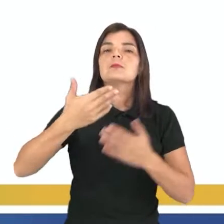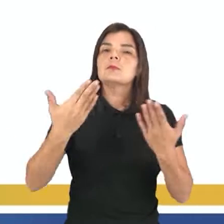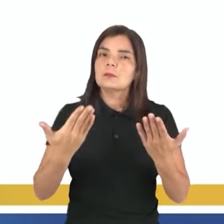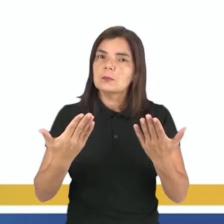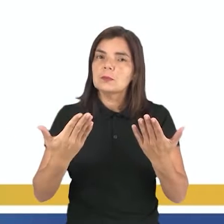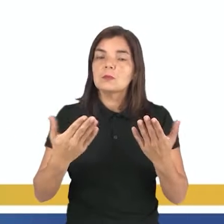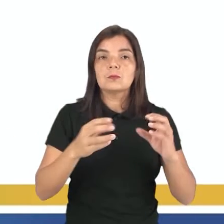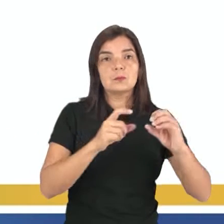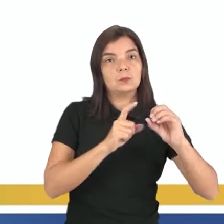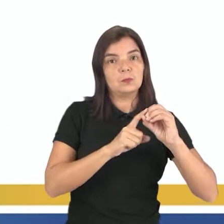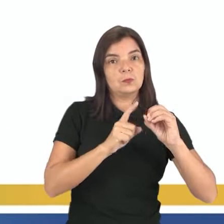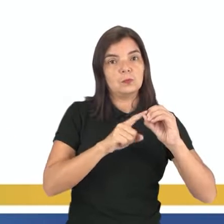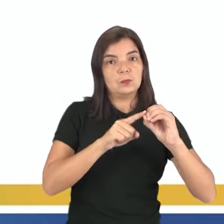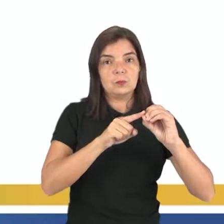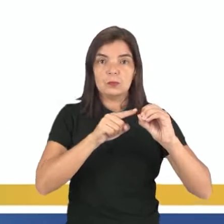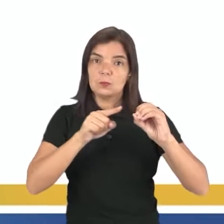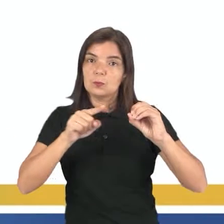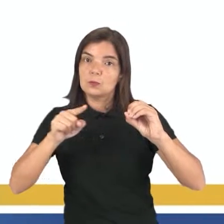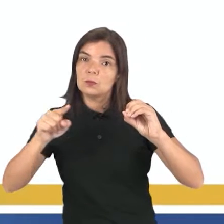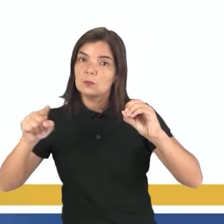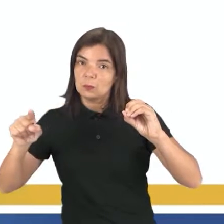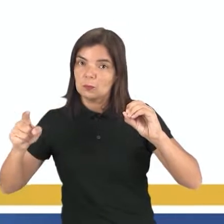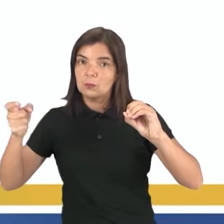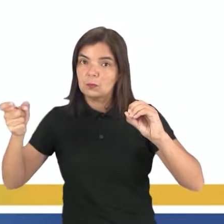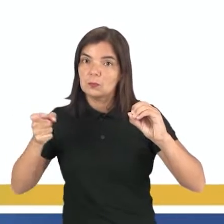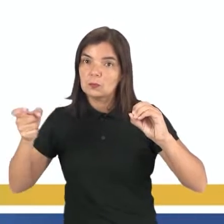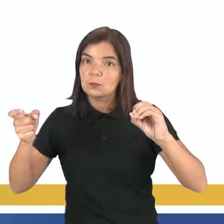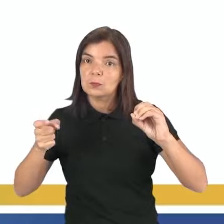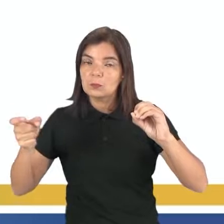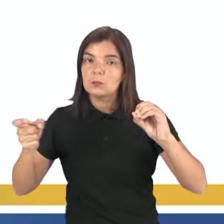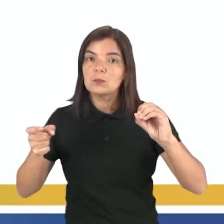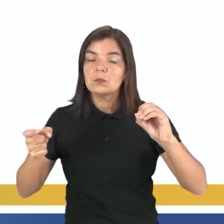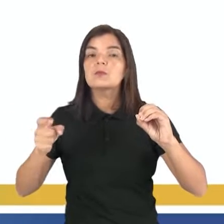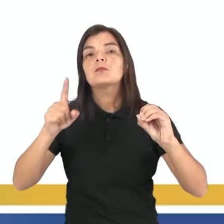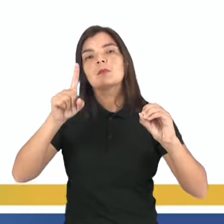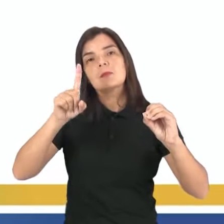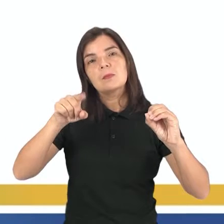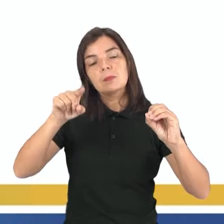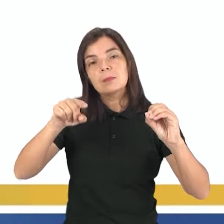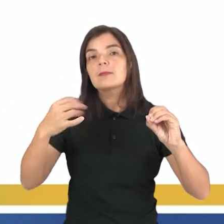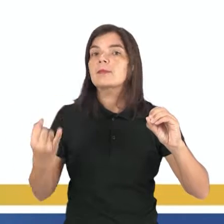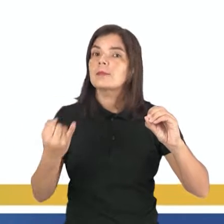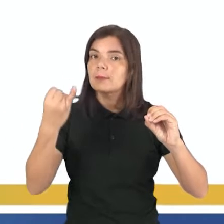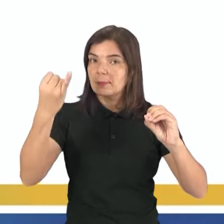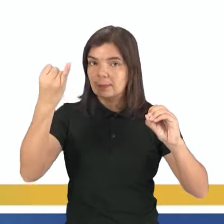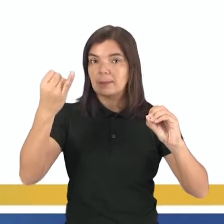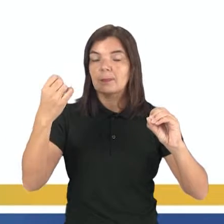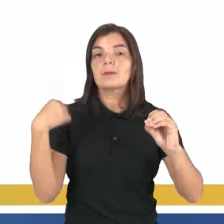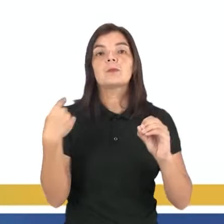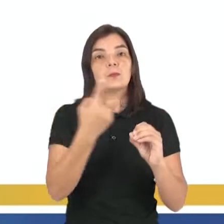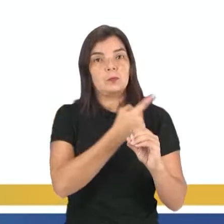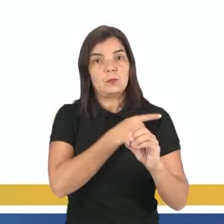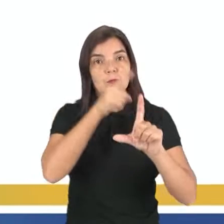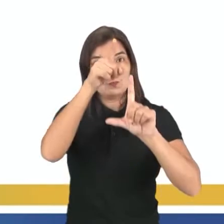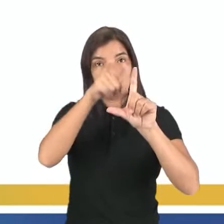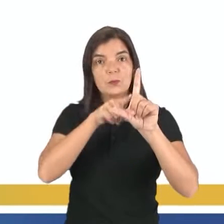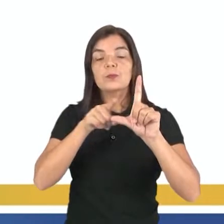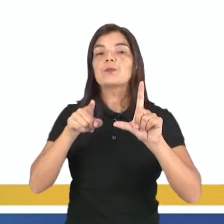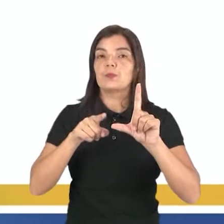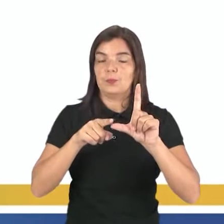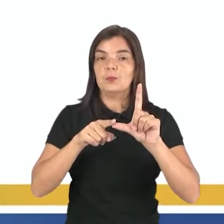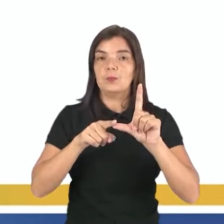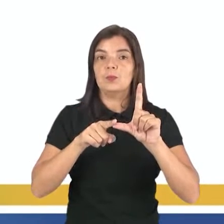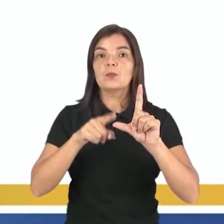partir do zero, em direção crescente, né, das abscissas, é a parte que interessa do gráfico para nós, porque é a parte em que